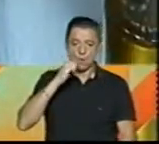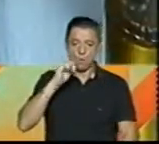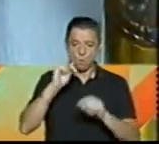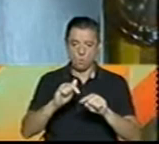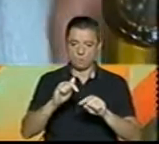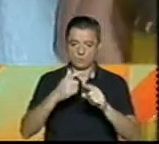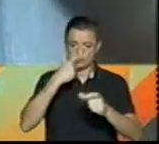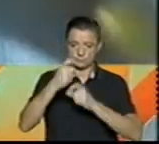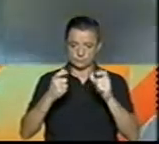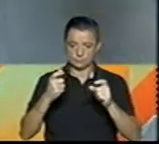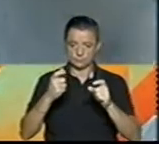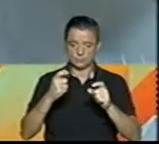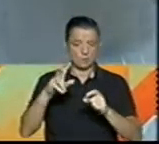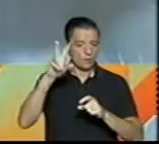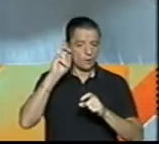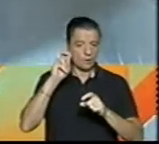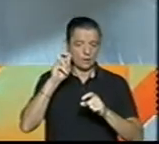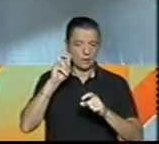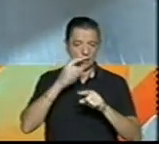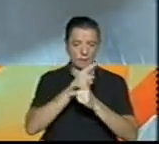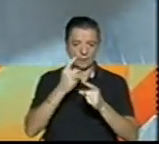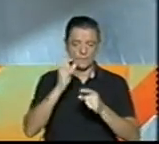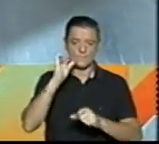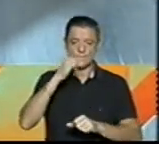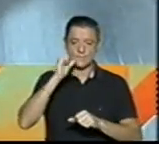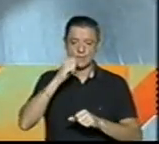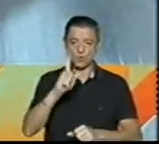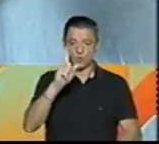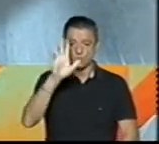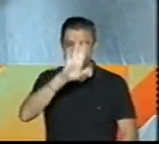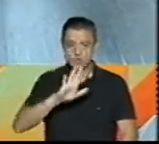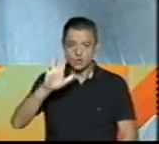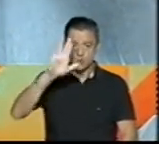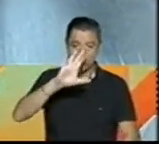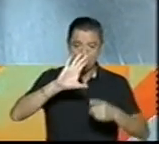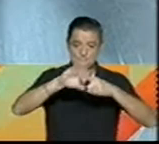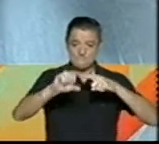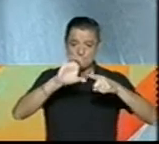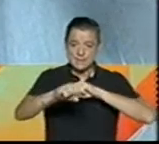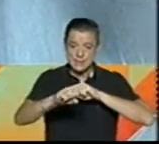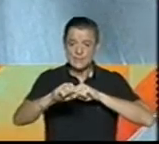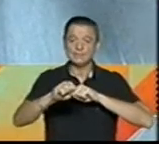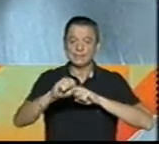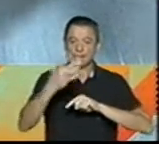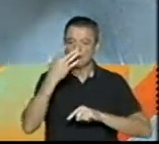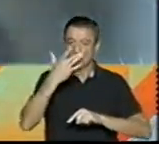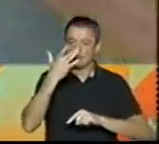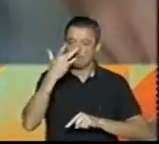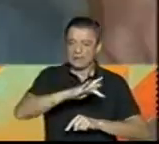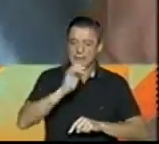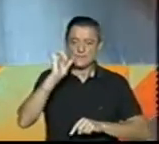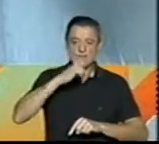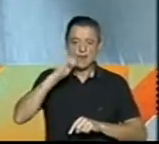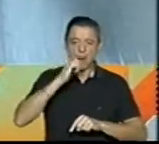os telespectadores já ouviram falar, é uma casta bem do norte, não é? Sim. Vem nossa do Minho. É e coincidentemente,